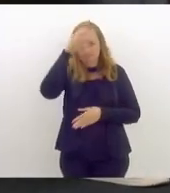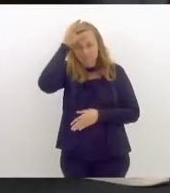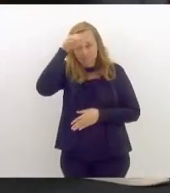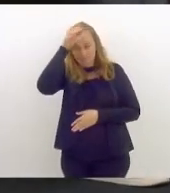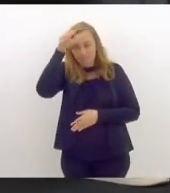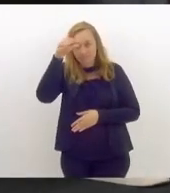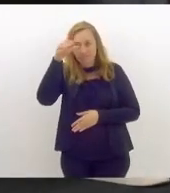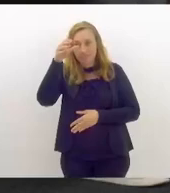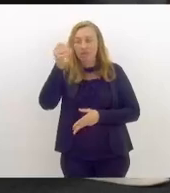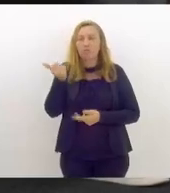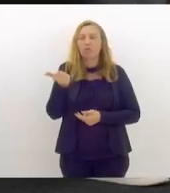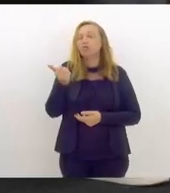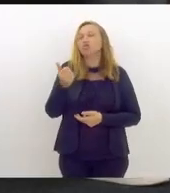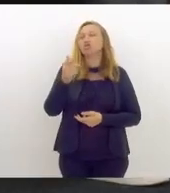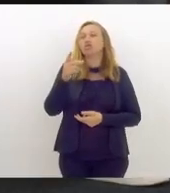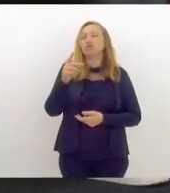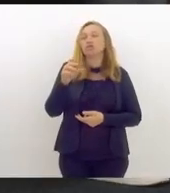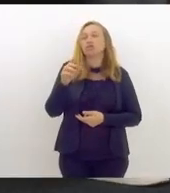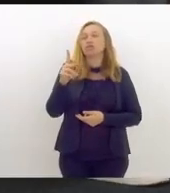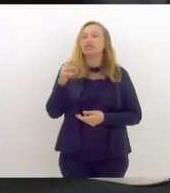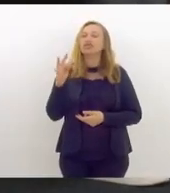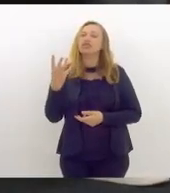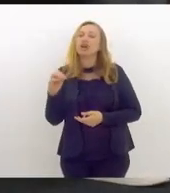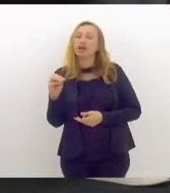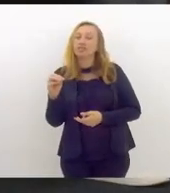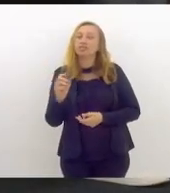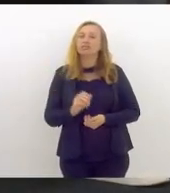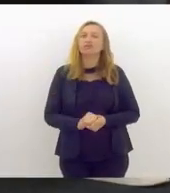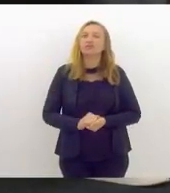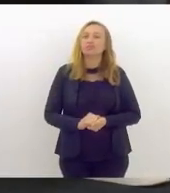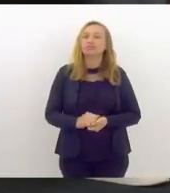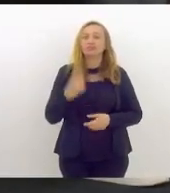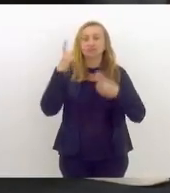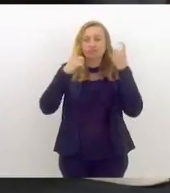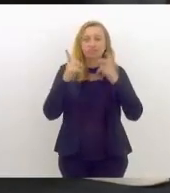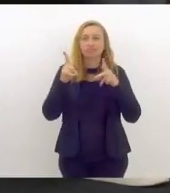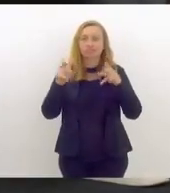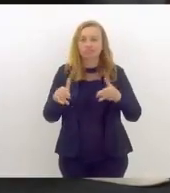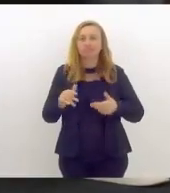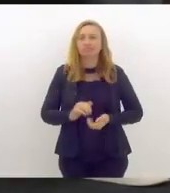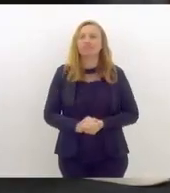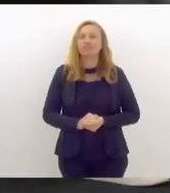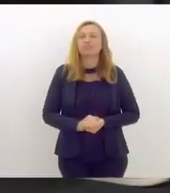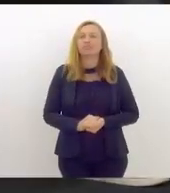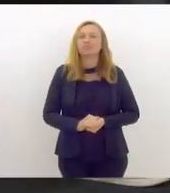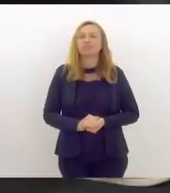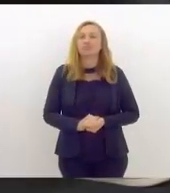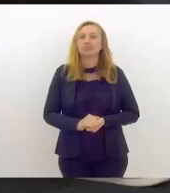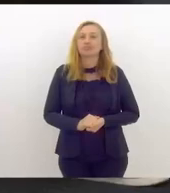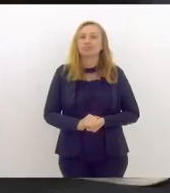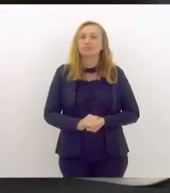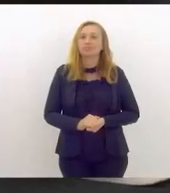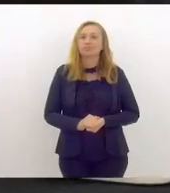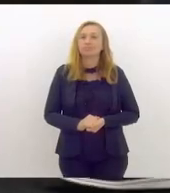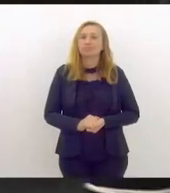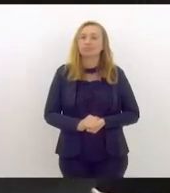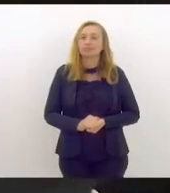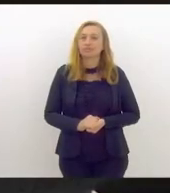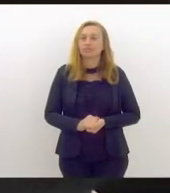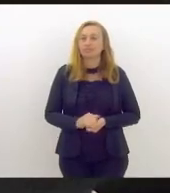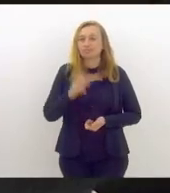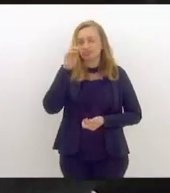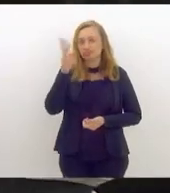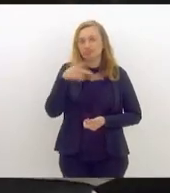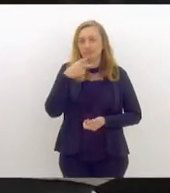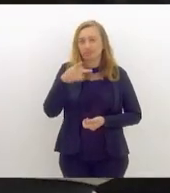Pampolha, vice-governador eleito, que tinha a mesma preocupação. O ponto que Vossa Excelência levanta,